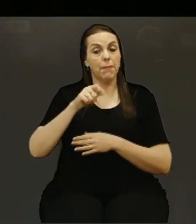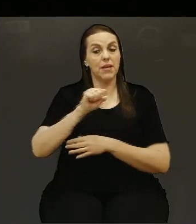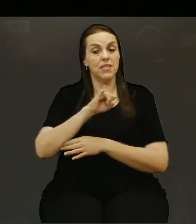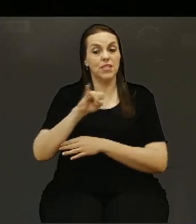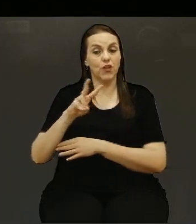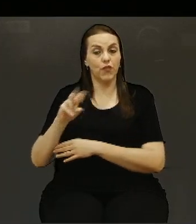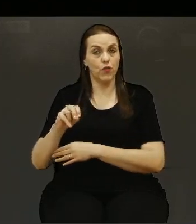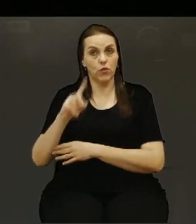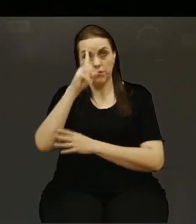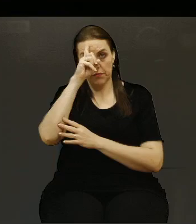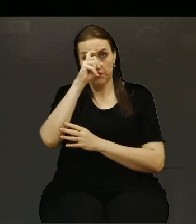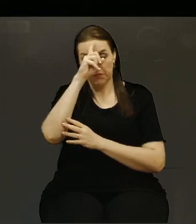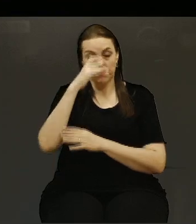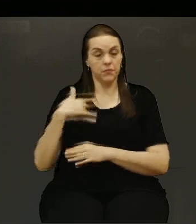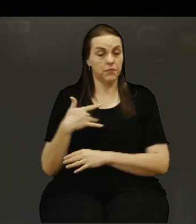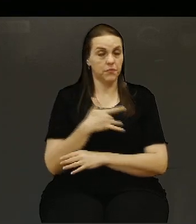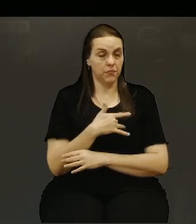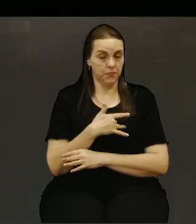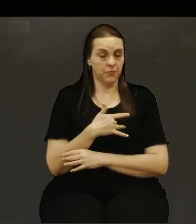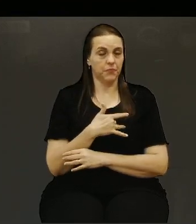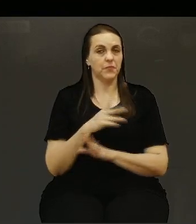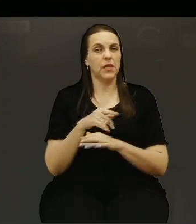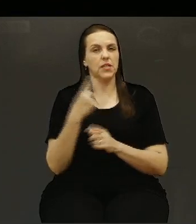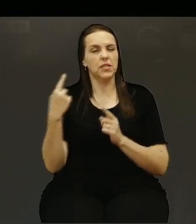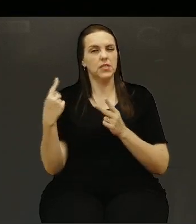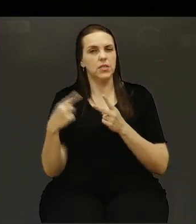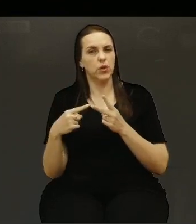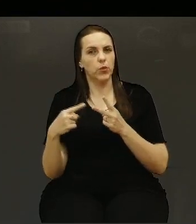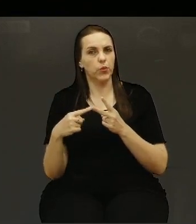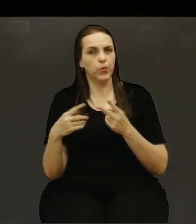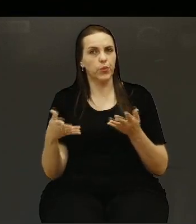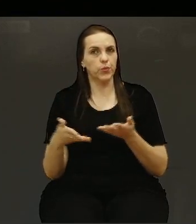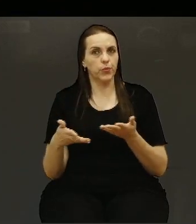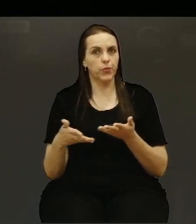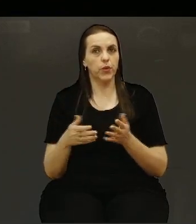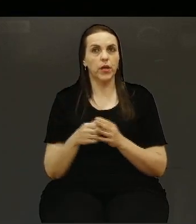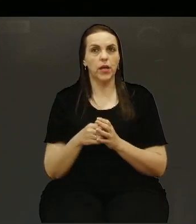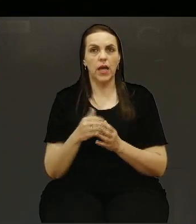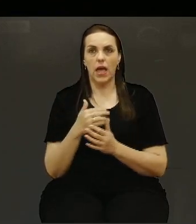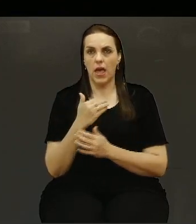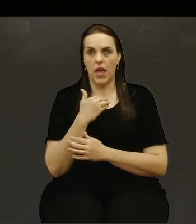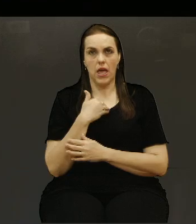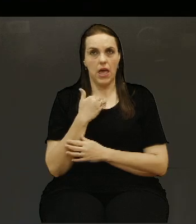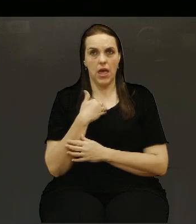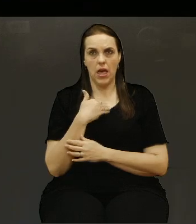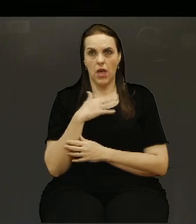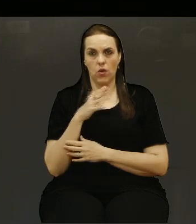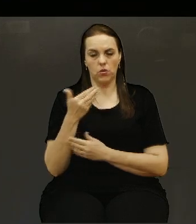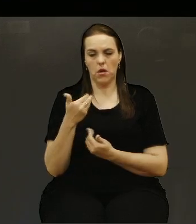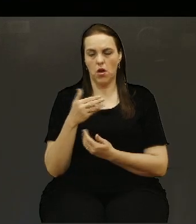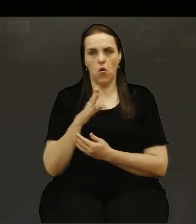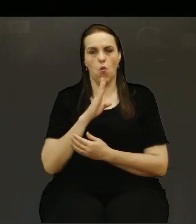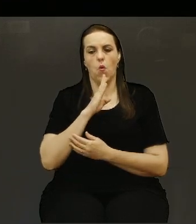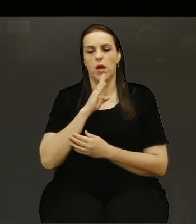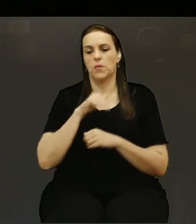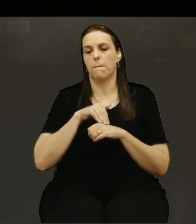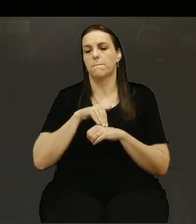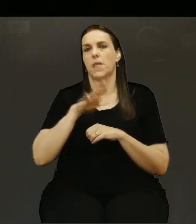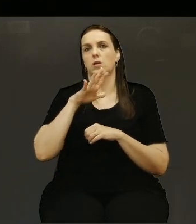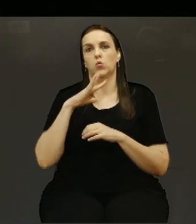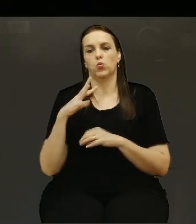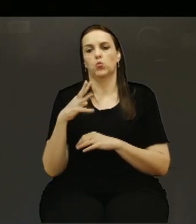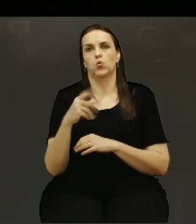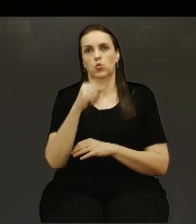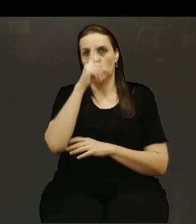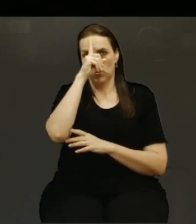Saúde. E a segunda questão é que eu não sou o maior conhecedor do Hospital Saúde, mas eu queria saber